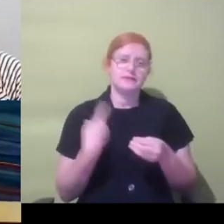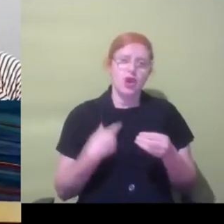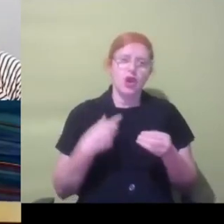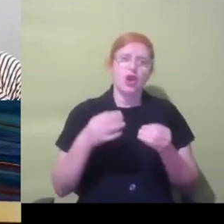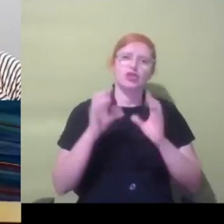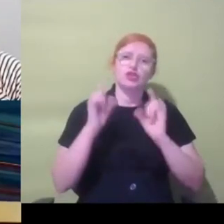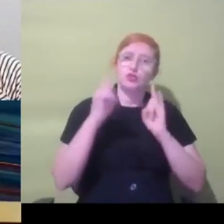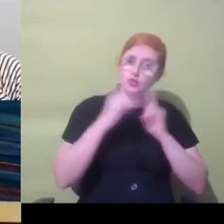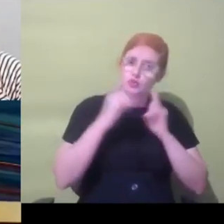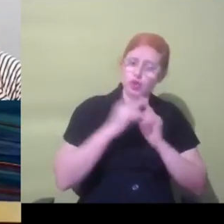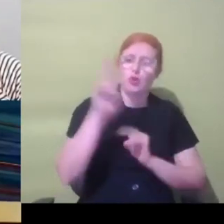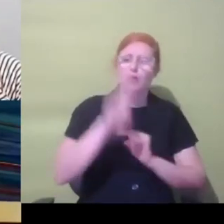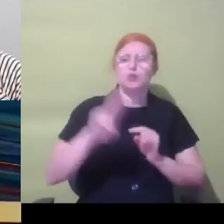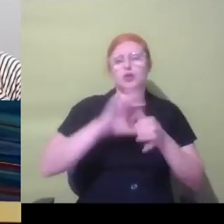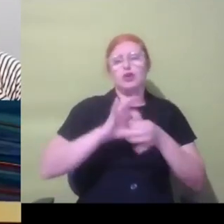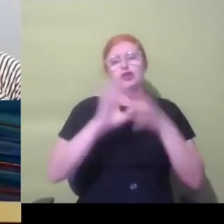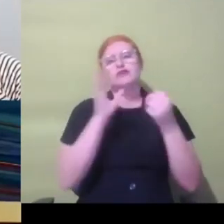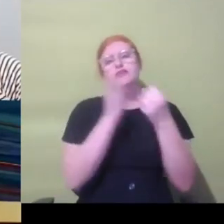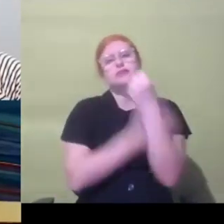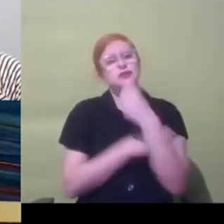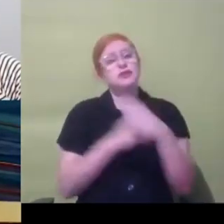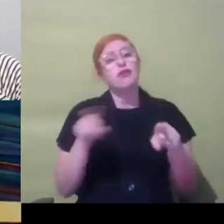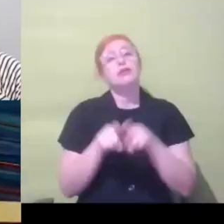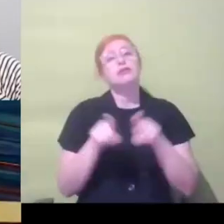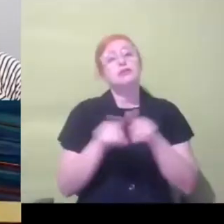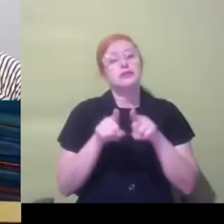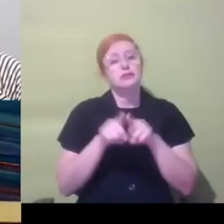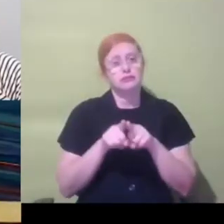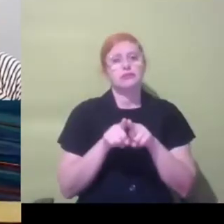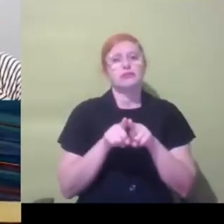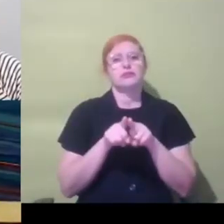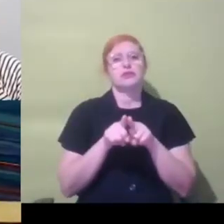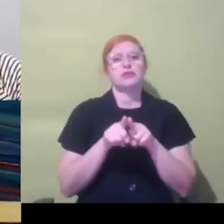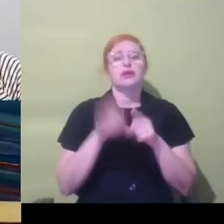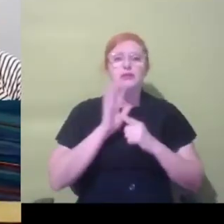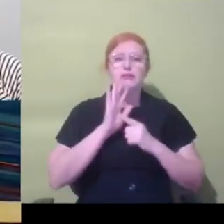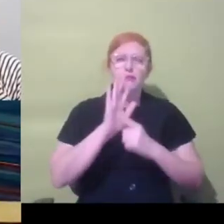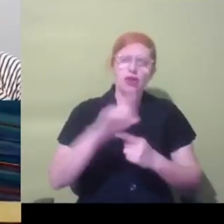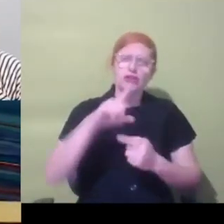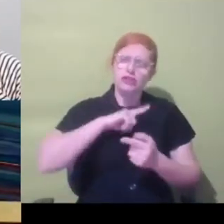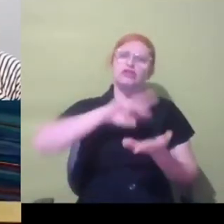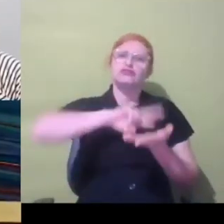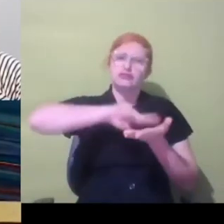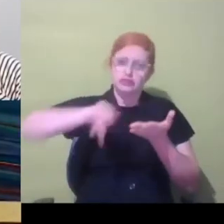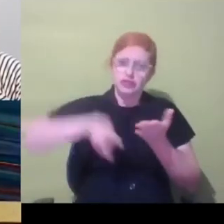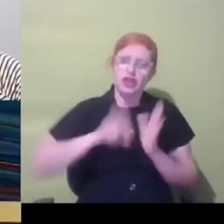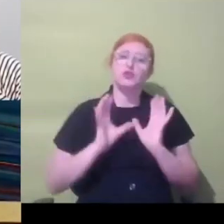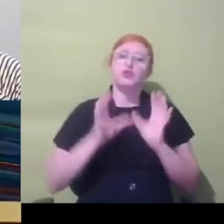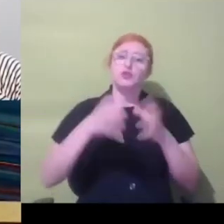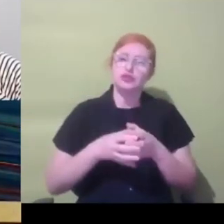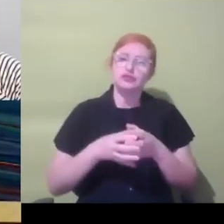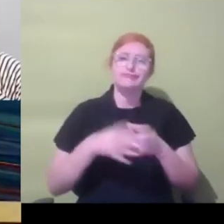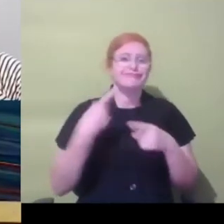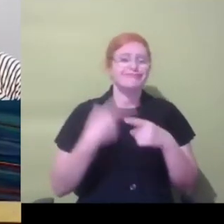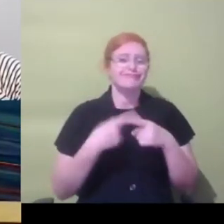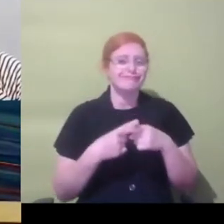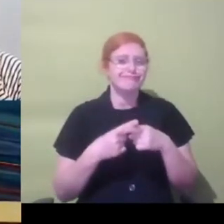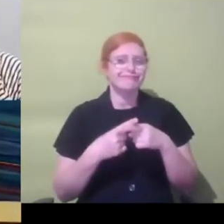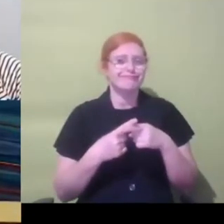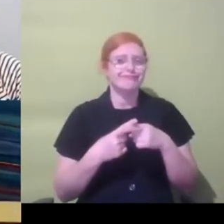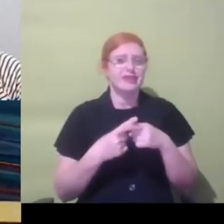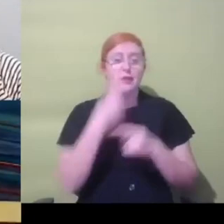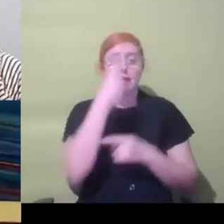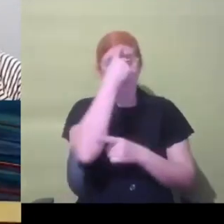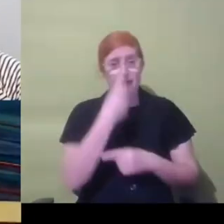organização, como Universidade Livre Feminista, também se mostra plural e se mostra coletiva, né? Porque